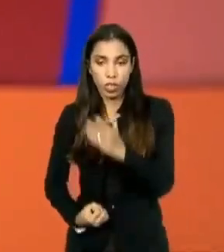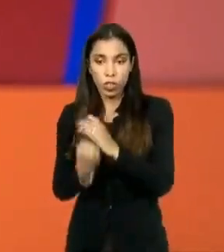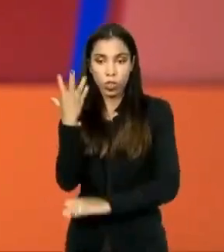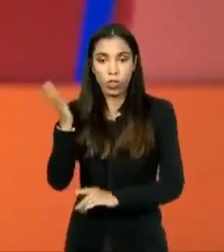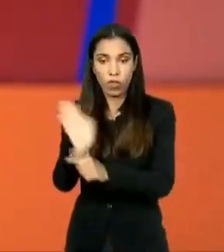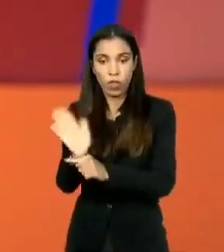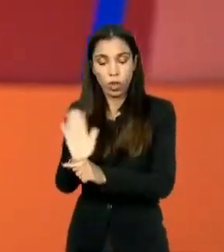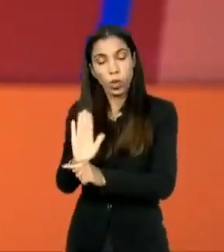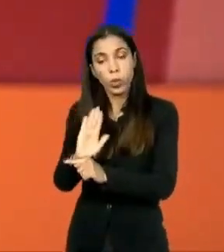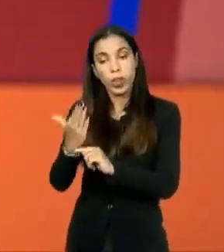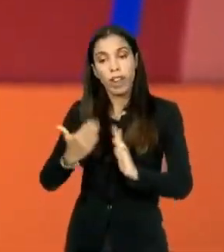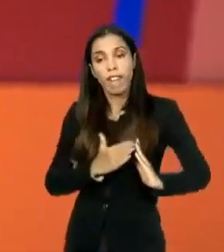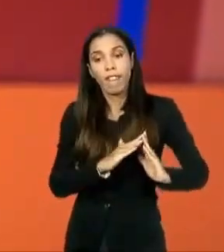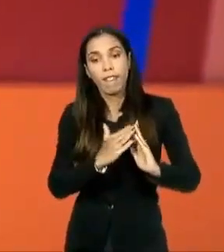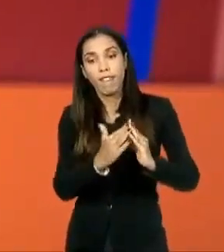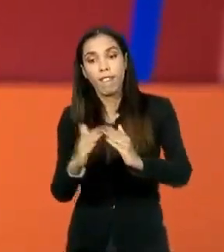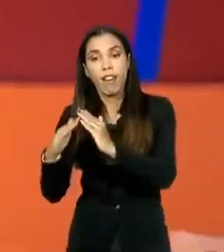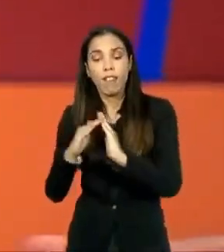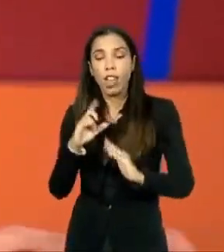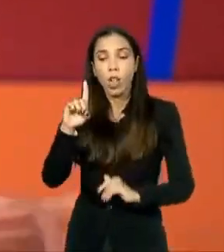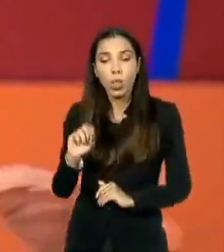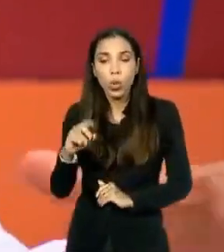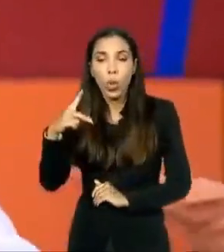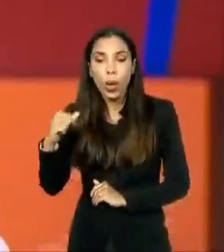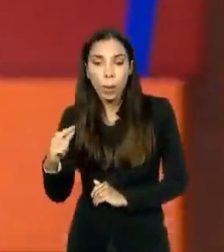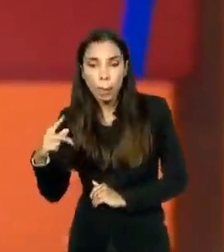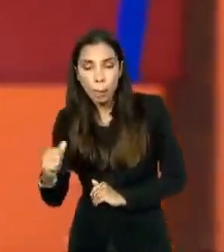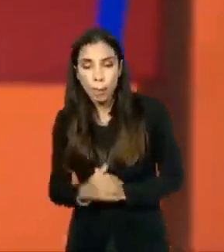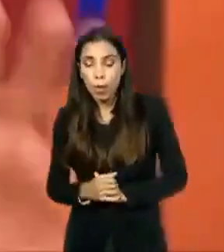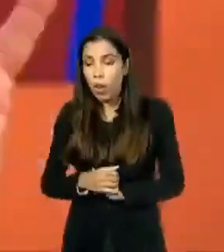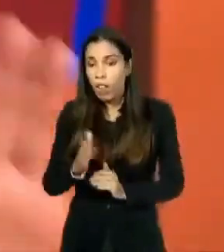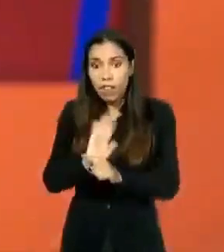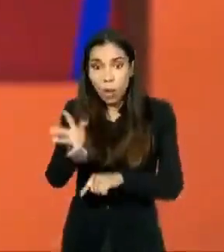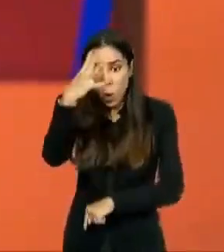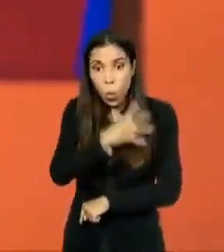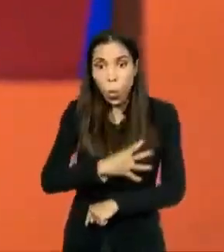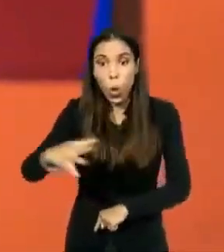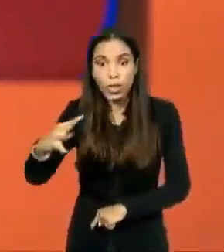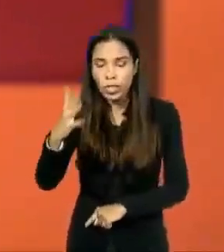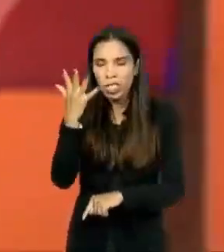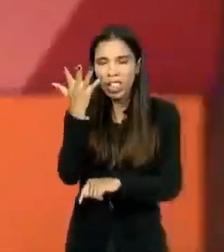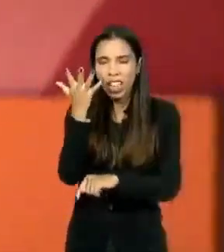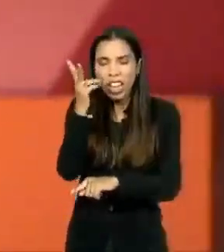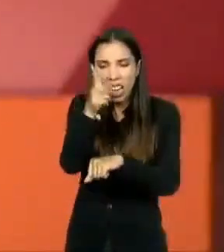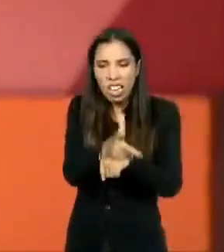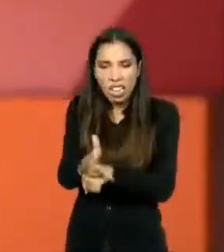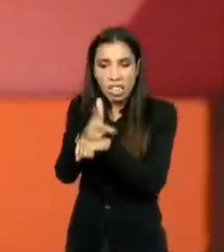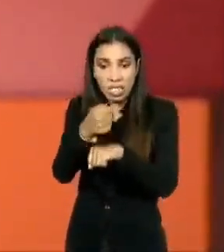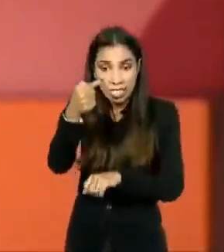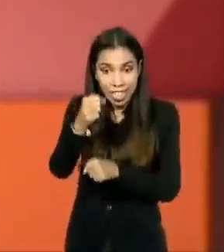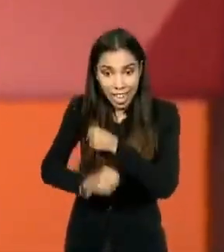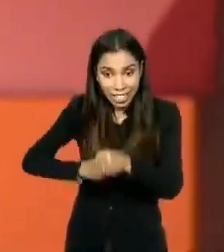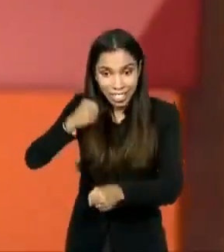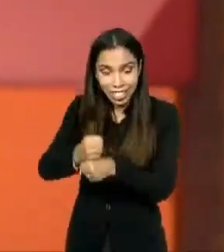Papa. Entendeu? Ele foi um filme feito assim... Em 4 semanas de gravação, demorou 7 anos para